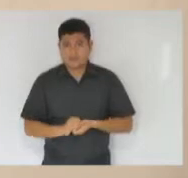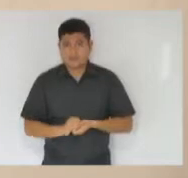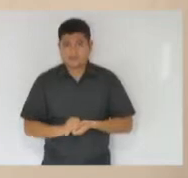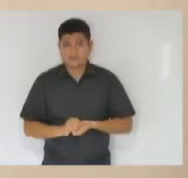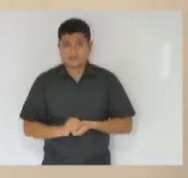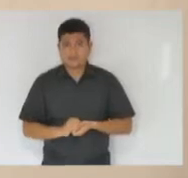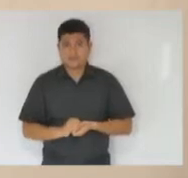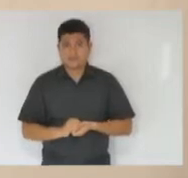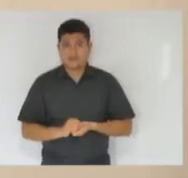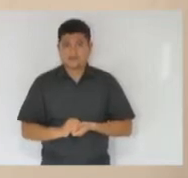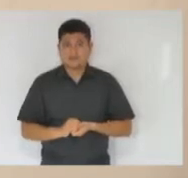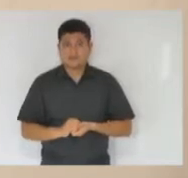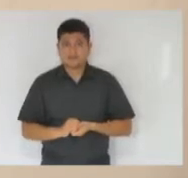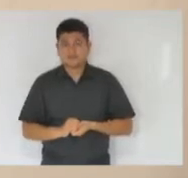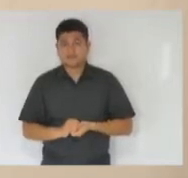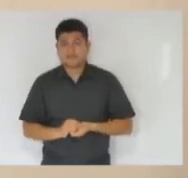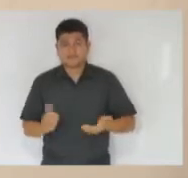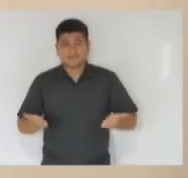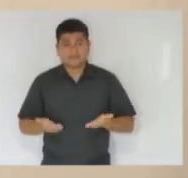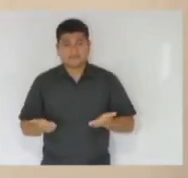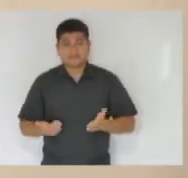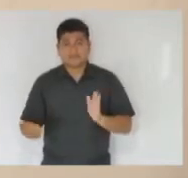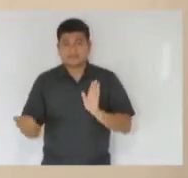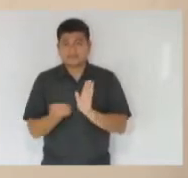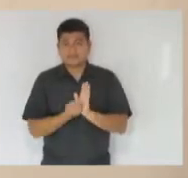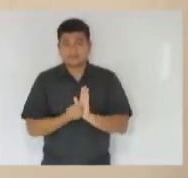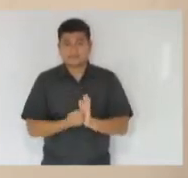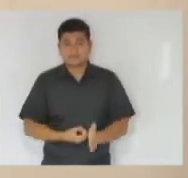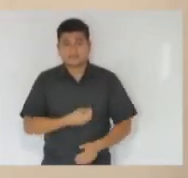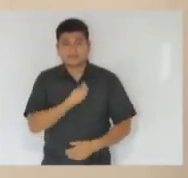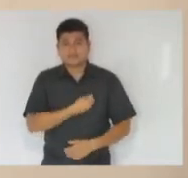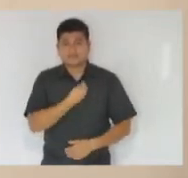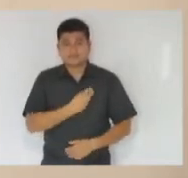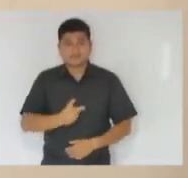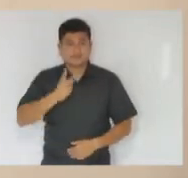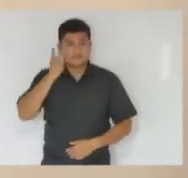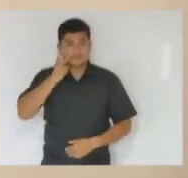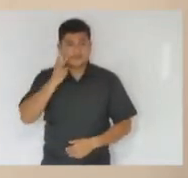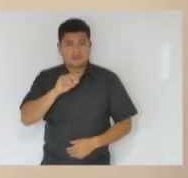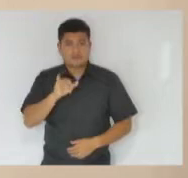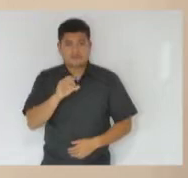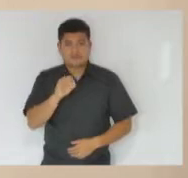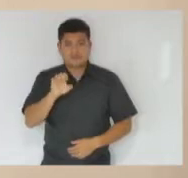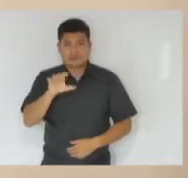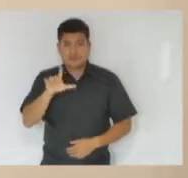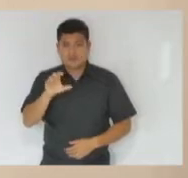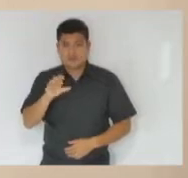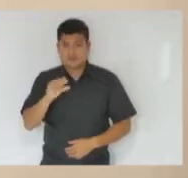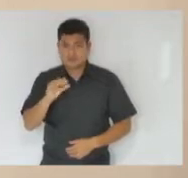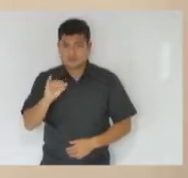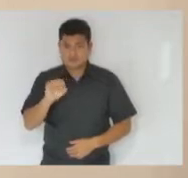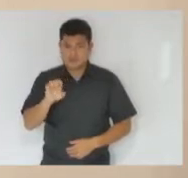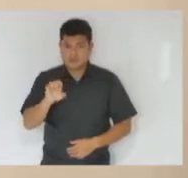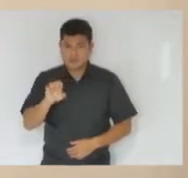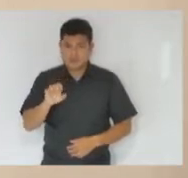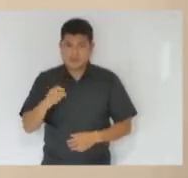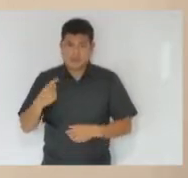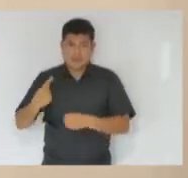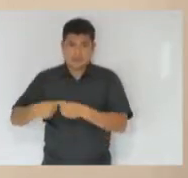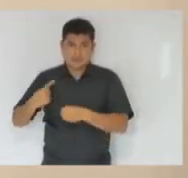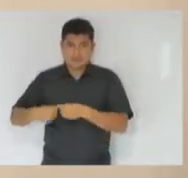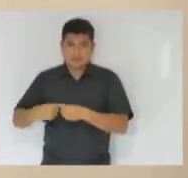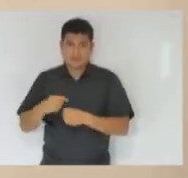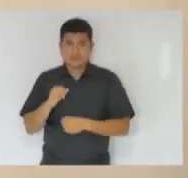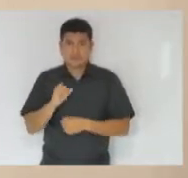Agora sim, registro a presença da vereadora Joyce, dos vereadores Nilson, Cléo e Maiker, do município de Itá. Sejam